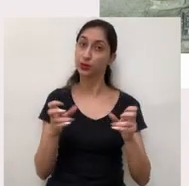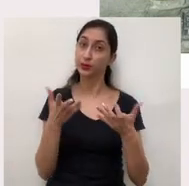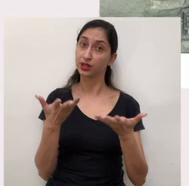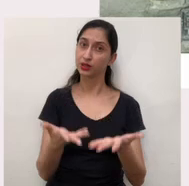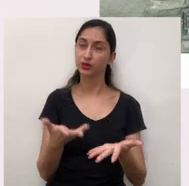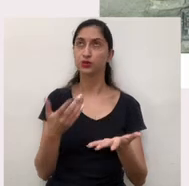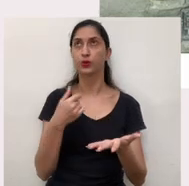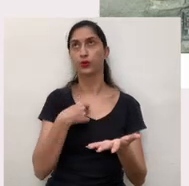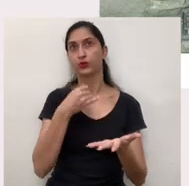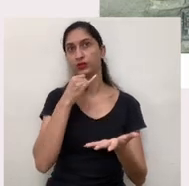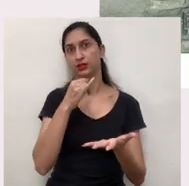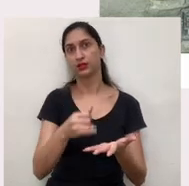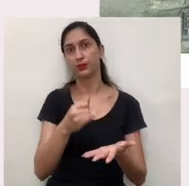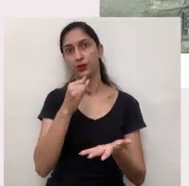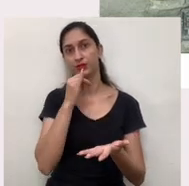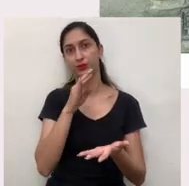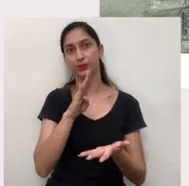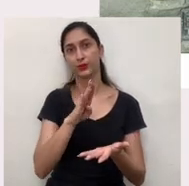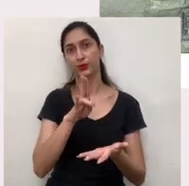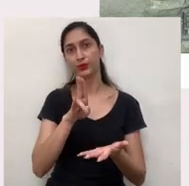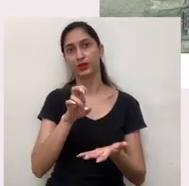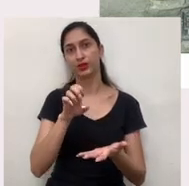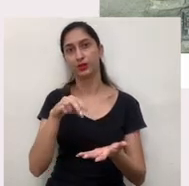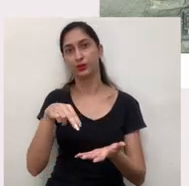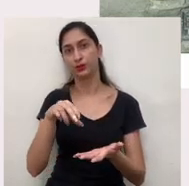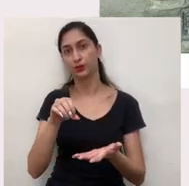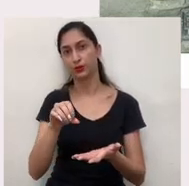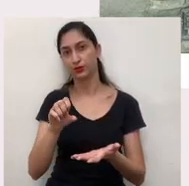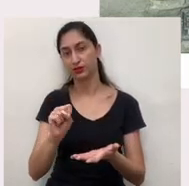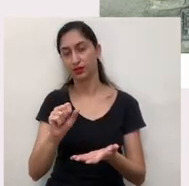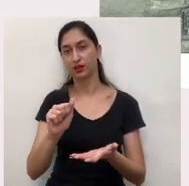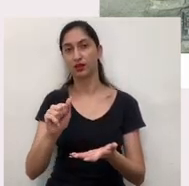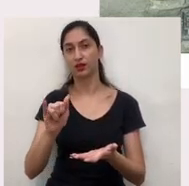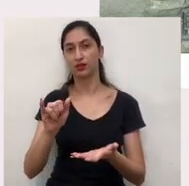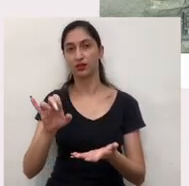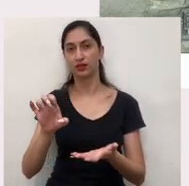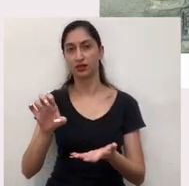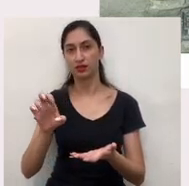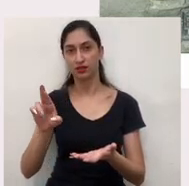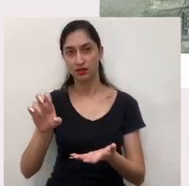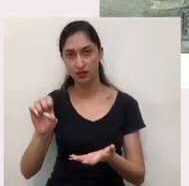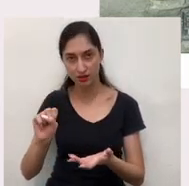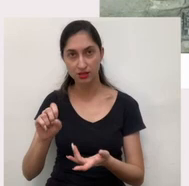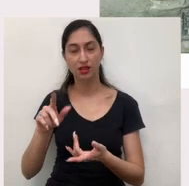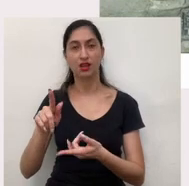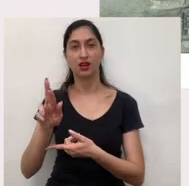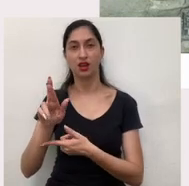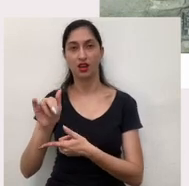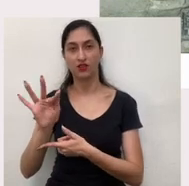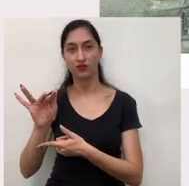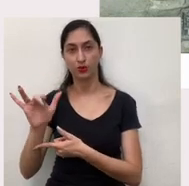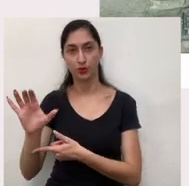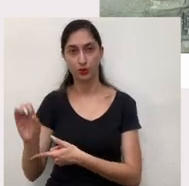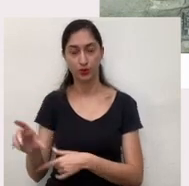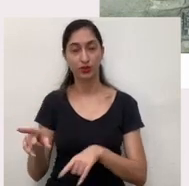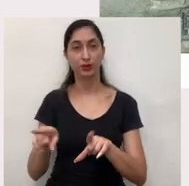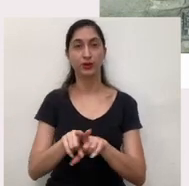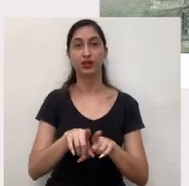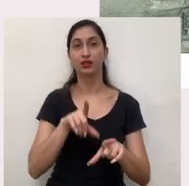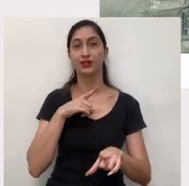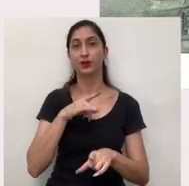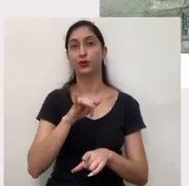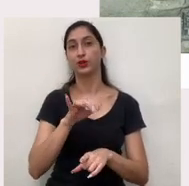para citar alguns, tem o Buenos Aires Gráfico, o Santiago Gráfico, o Barcelona Gráfica, tem um livro do Gustavo Piqueira que se chama